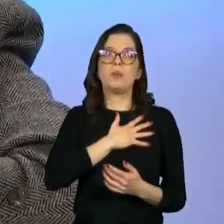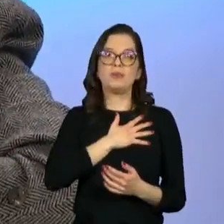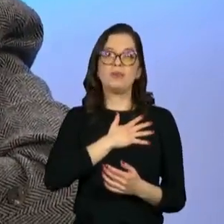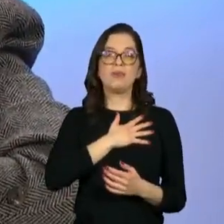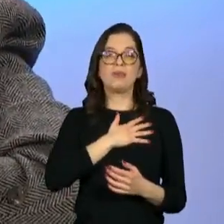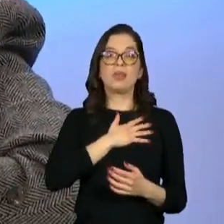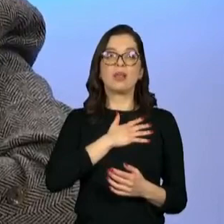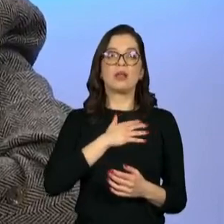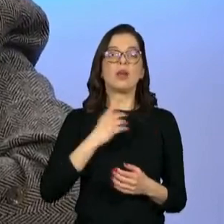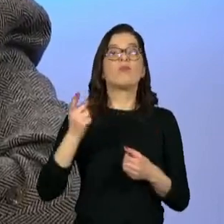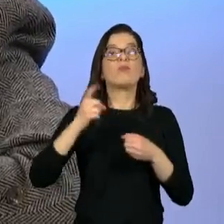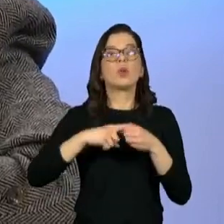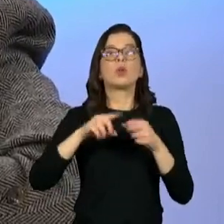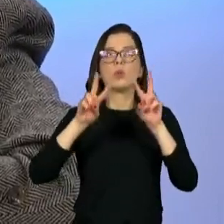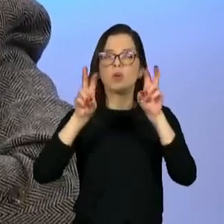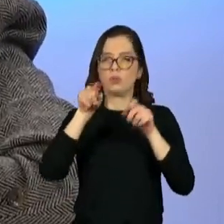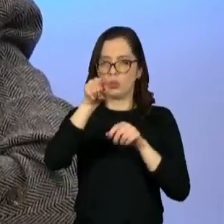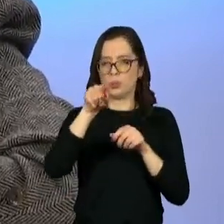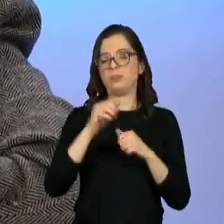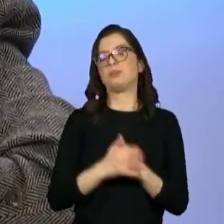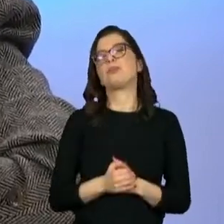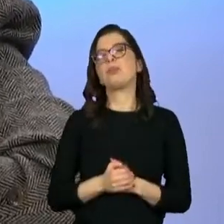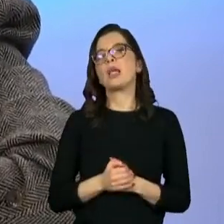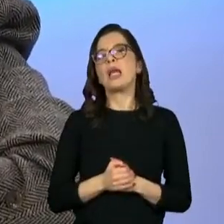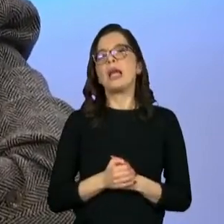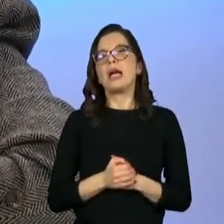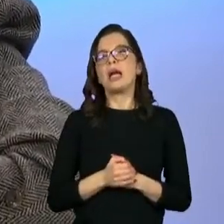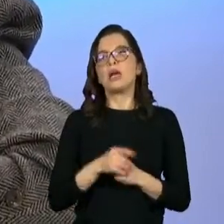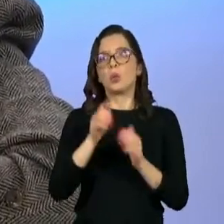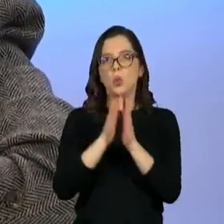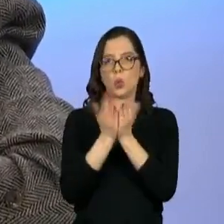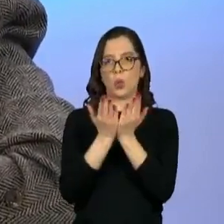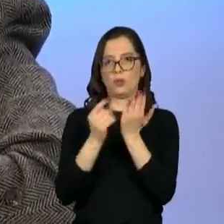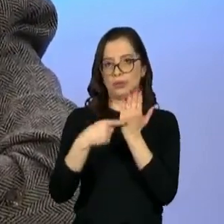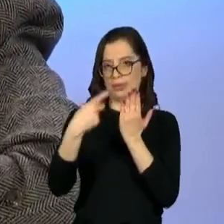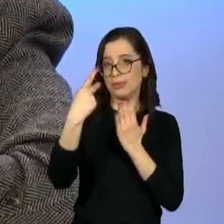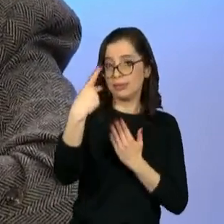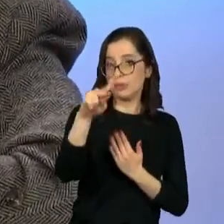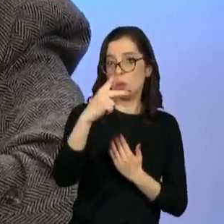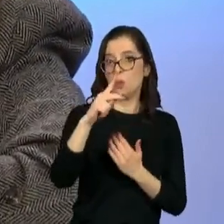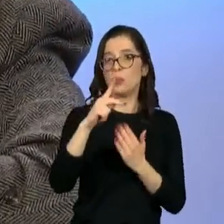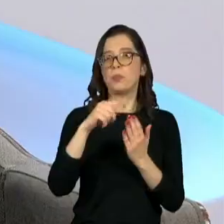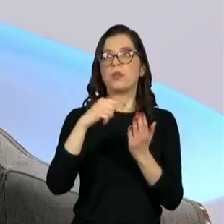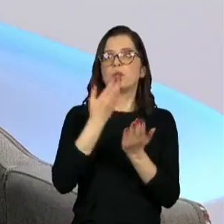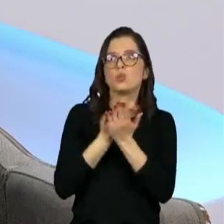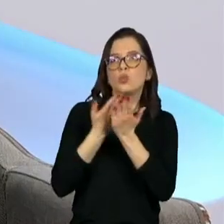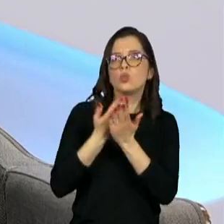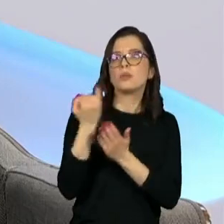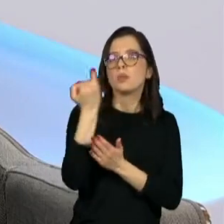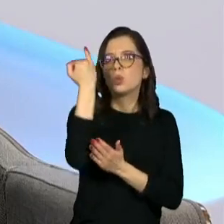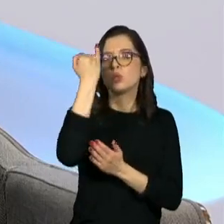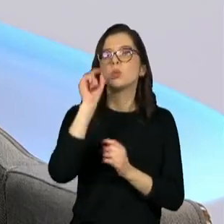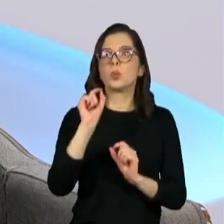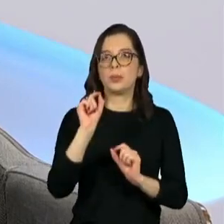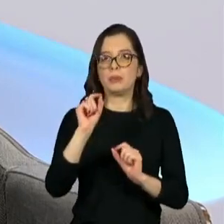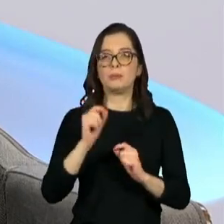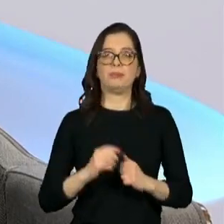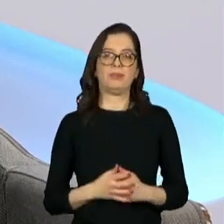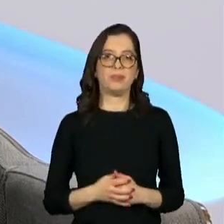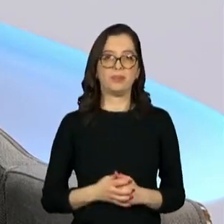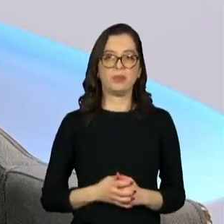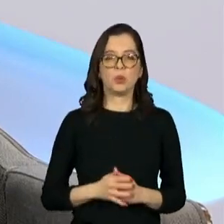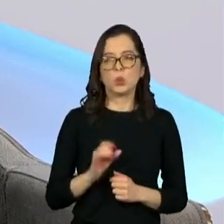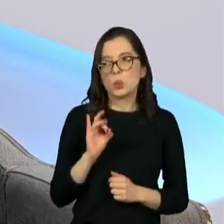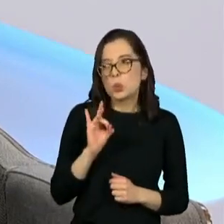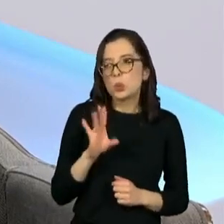Voltando porque você estava falando para a Gabriela, nos seus livros você fala da importância da escola deixar de ter como função só preparar